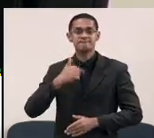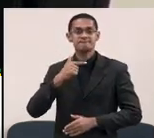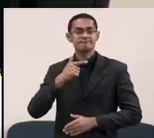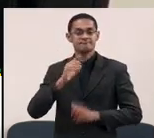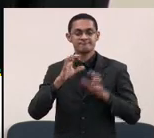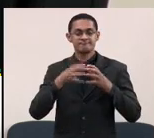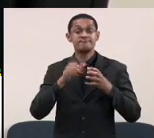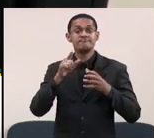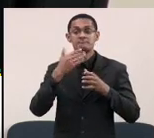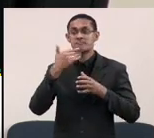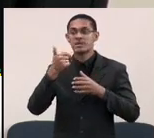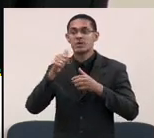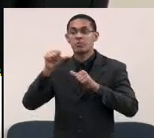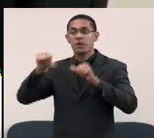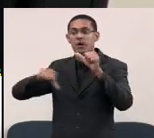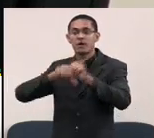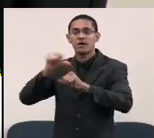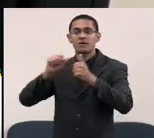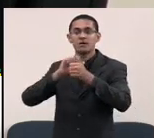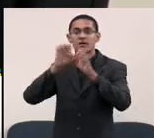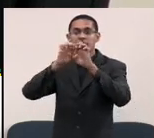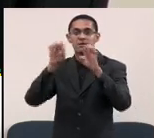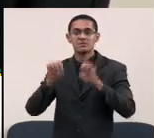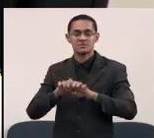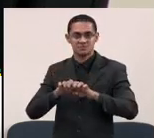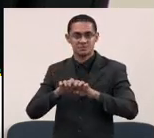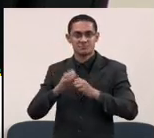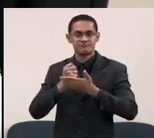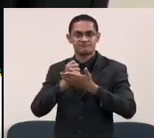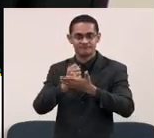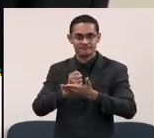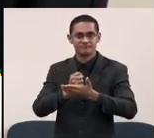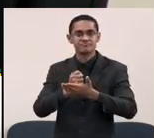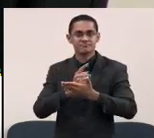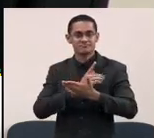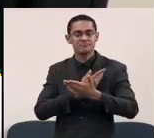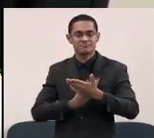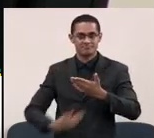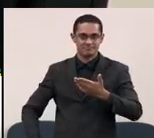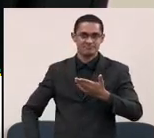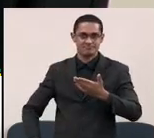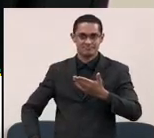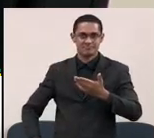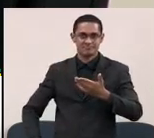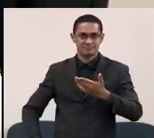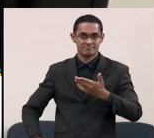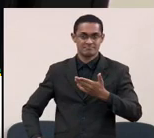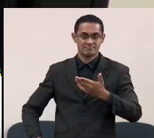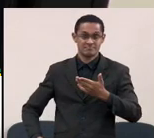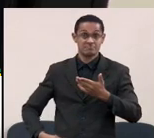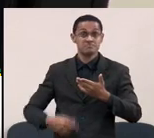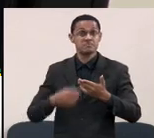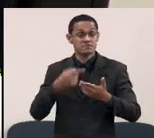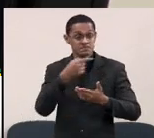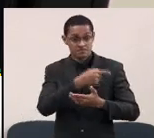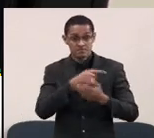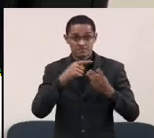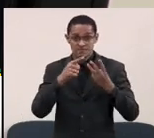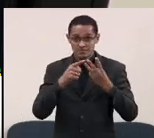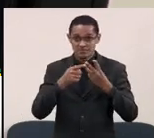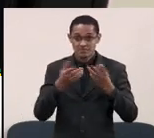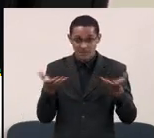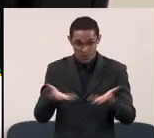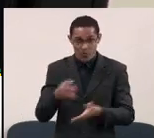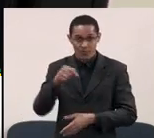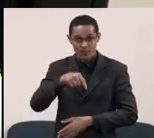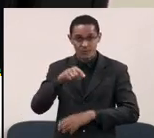melhor estruturar a Defensoria Pública. E a licitação do transporte coletivo do município de Macapá, que foi